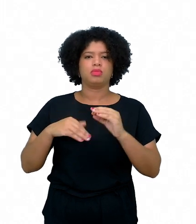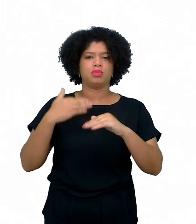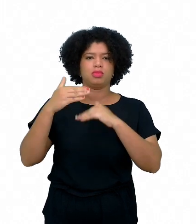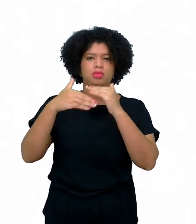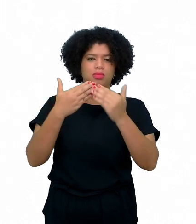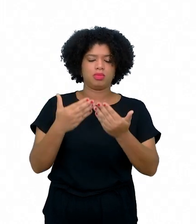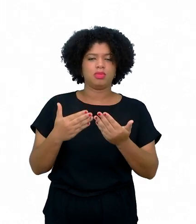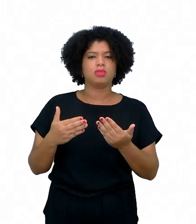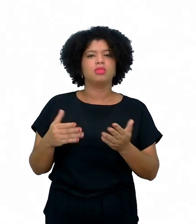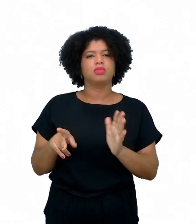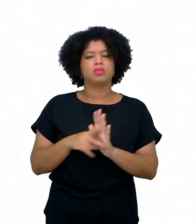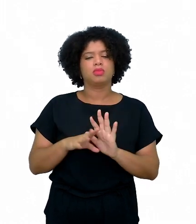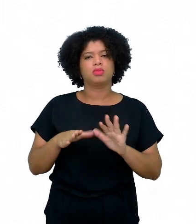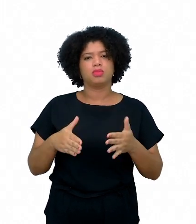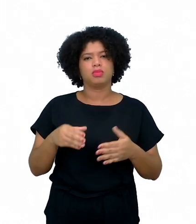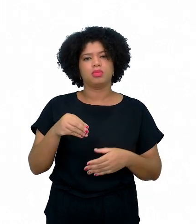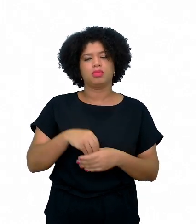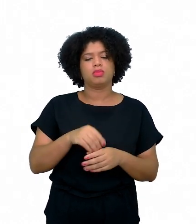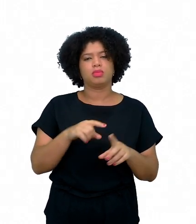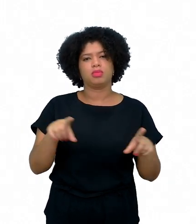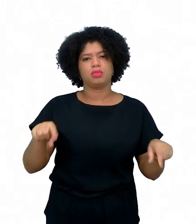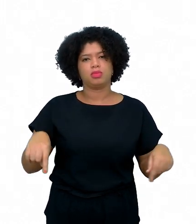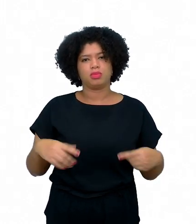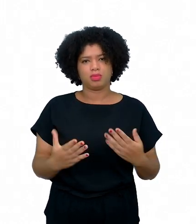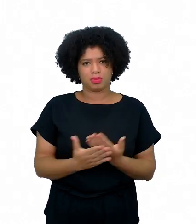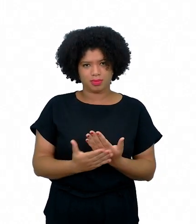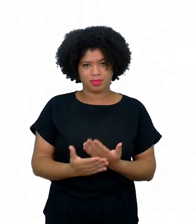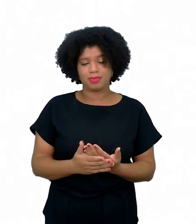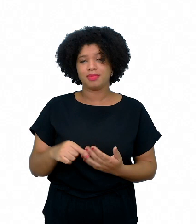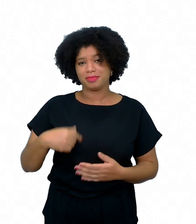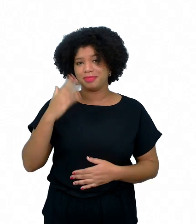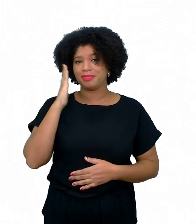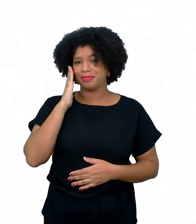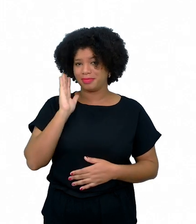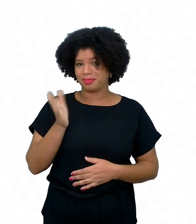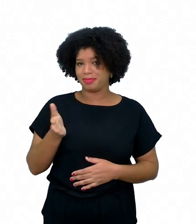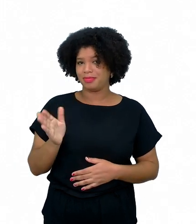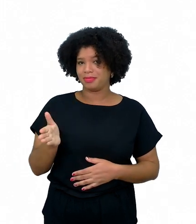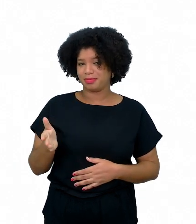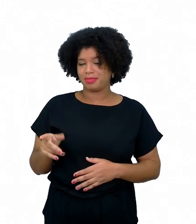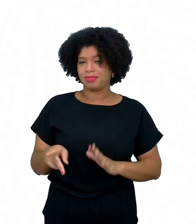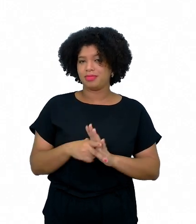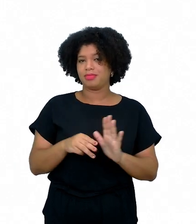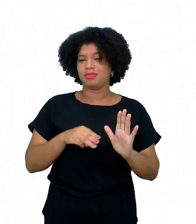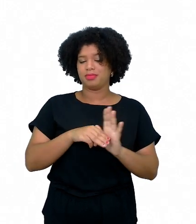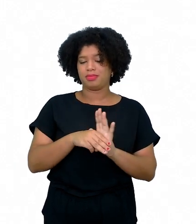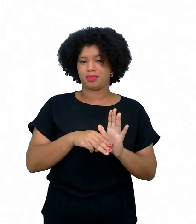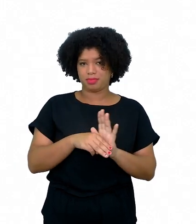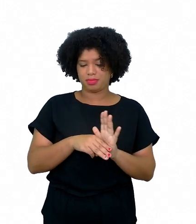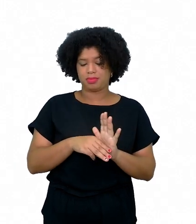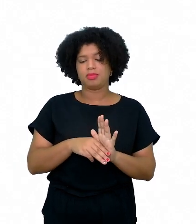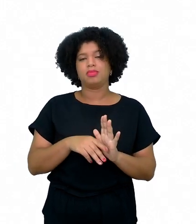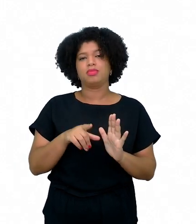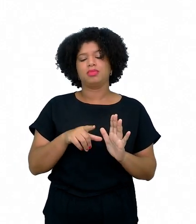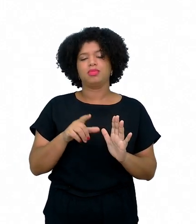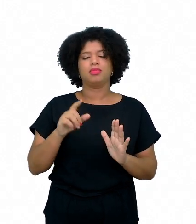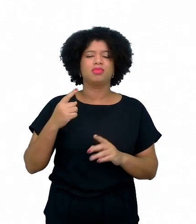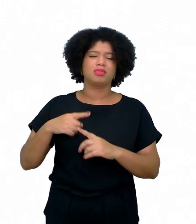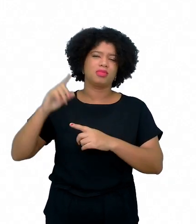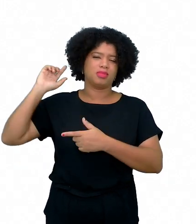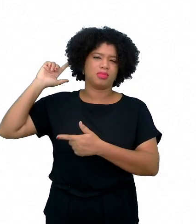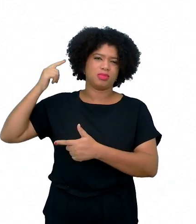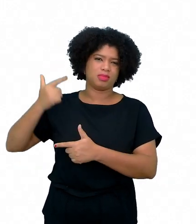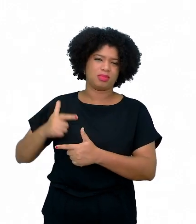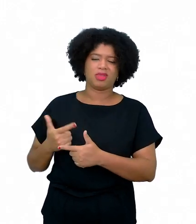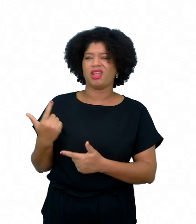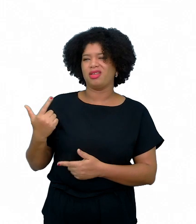do nosso trabalho em sala de aula. Porque a gente já sabe que aquela metodologia tradicional, que ela